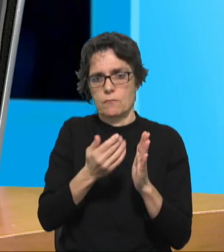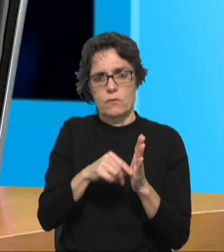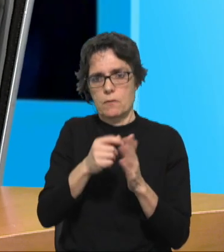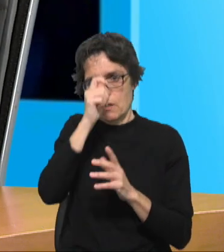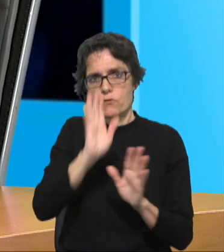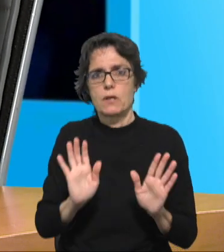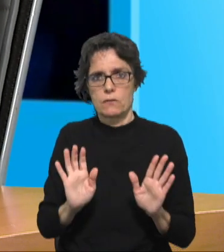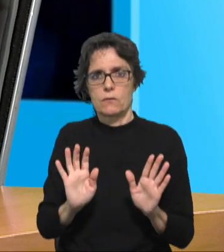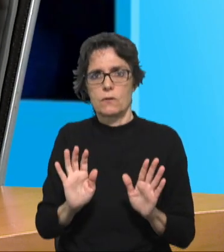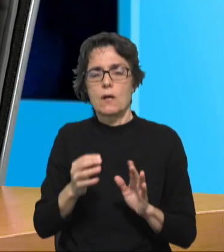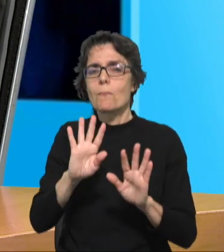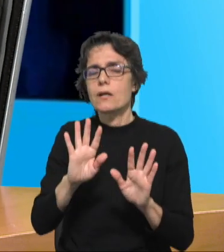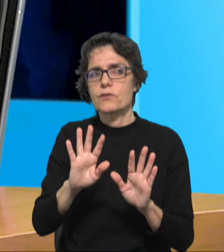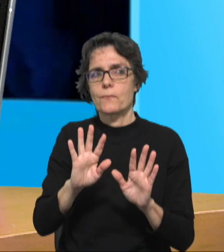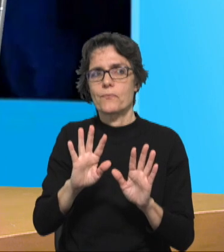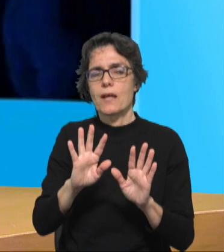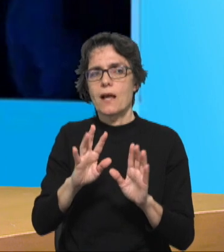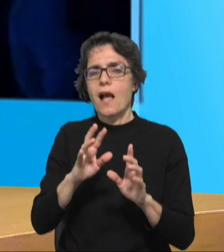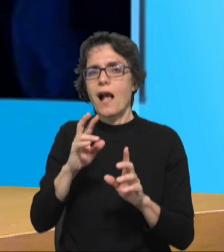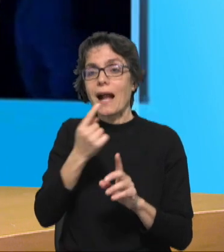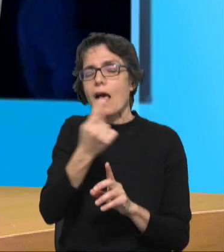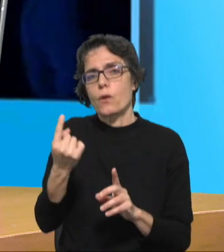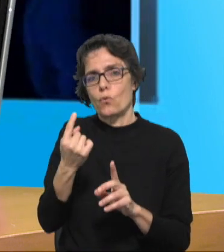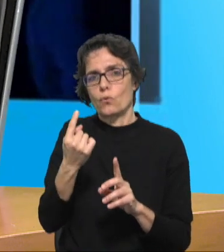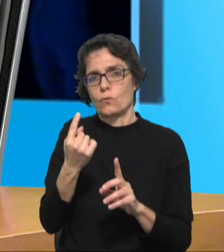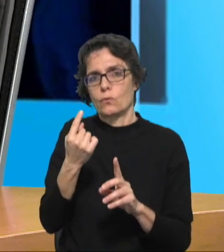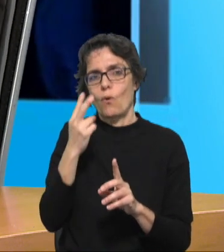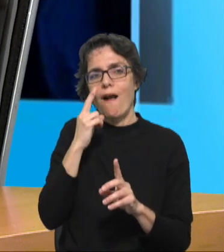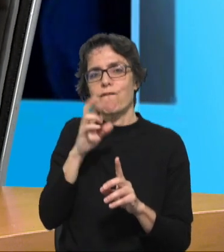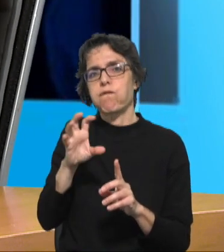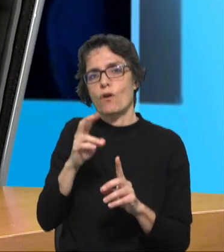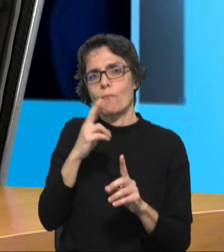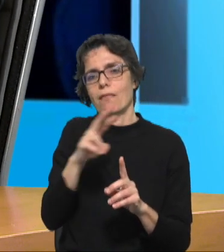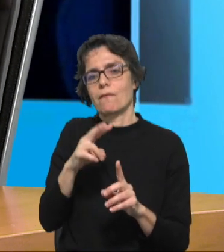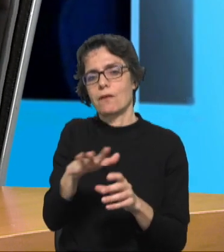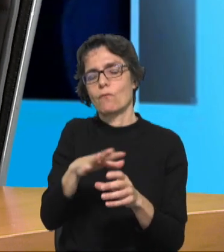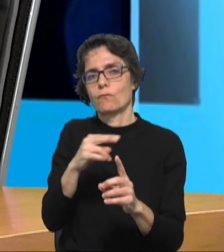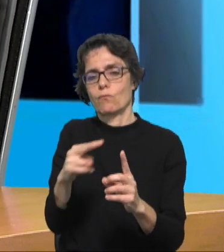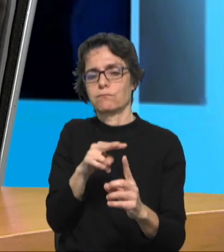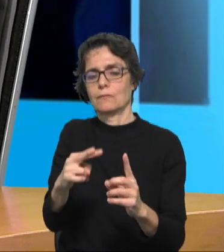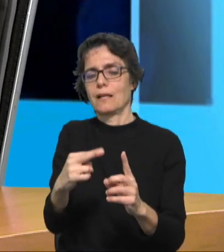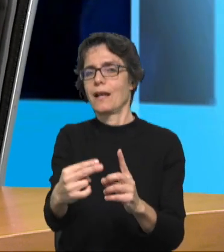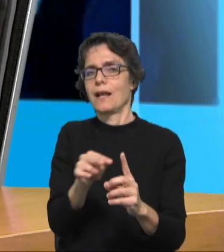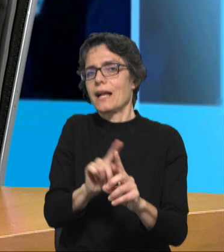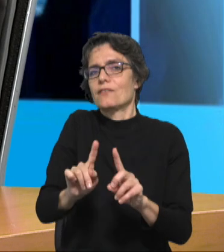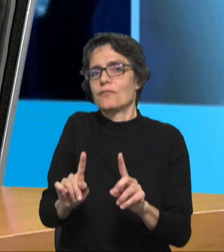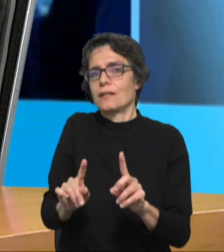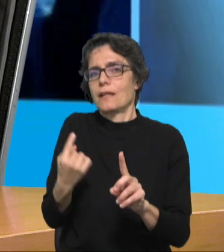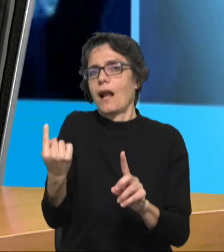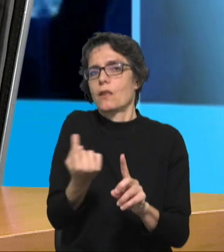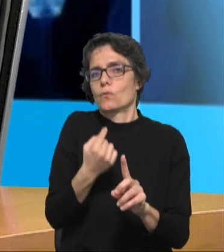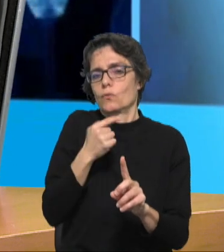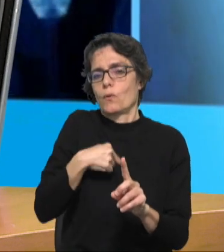várias maneiras de olhar para a mesma realidade, não é? E sem estar a fugir ao facto em si. Portanto, e obviamente quando